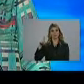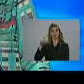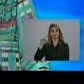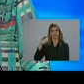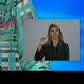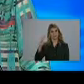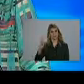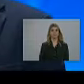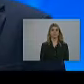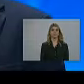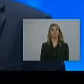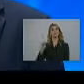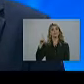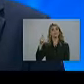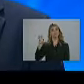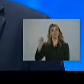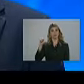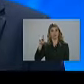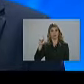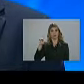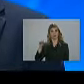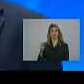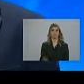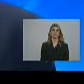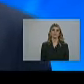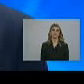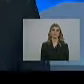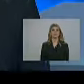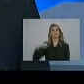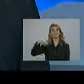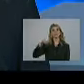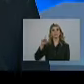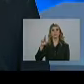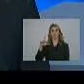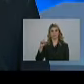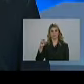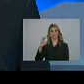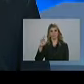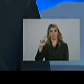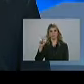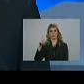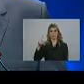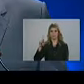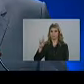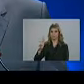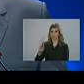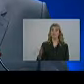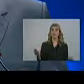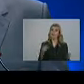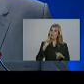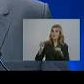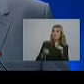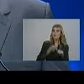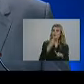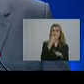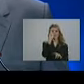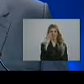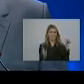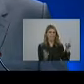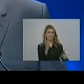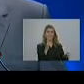PCdoB; Pedro Paulo, pelo PMDB; e Marcelo Crivella, pelo PRB. Neste primeiro bloco, cada